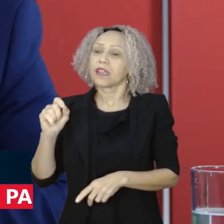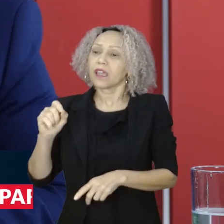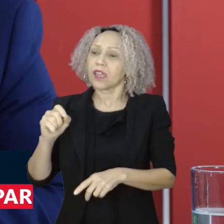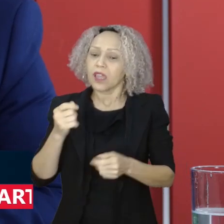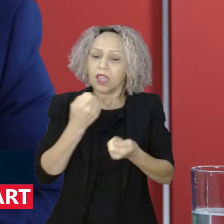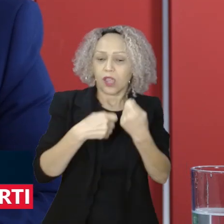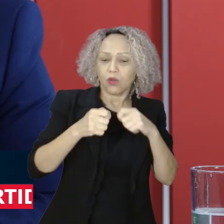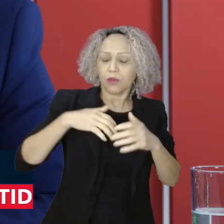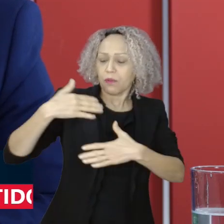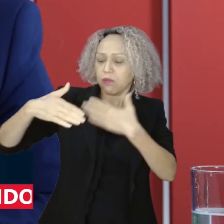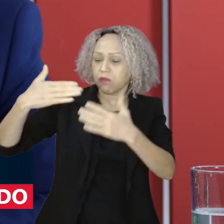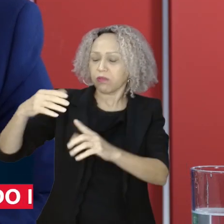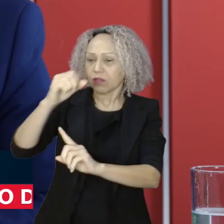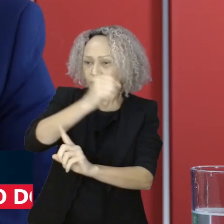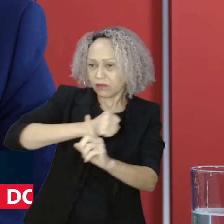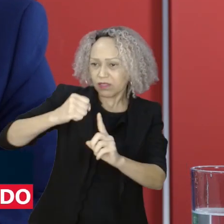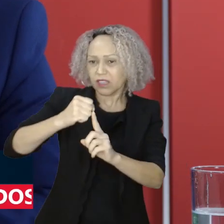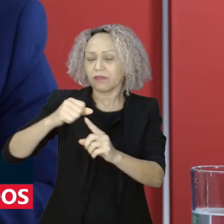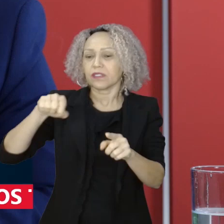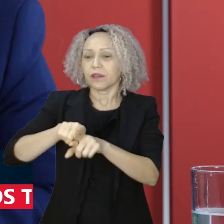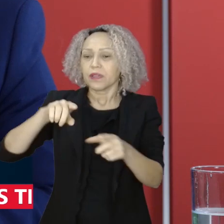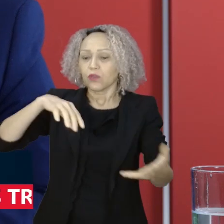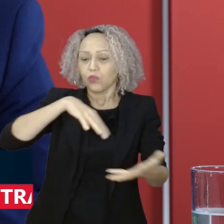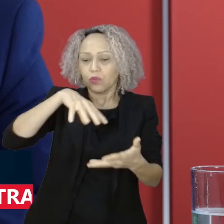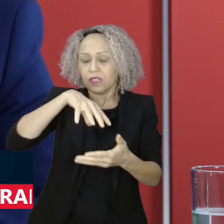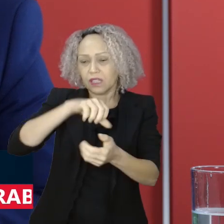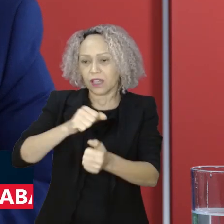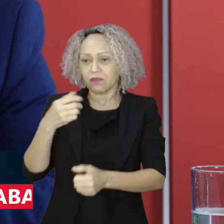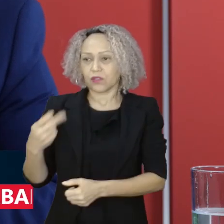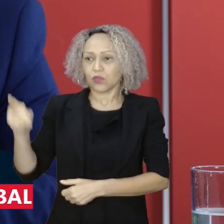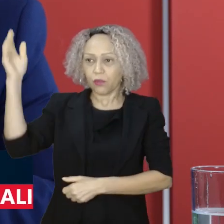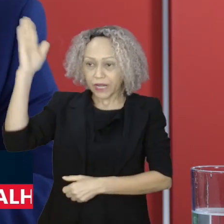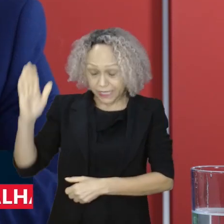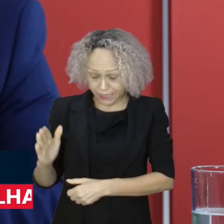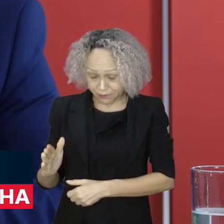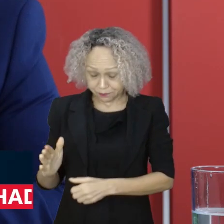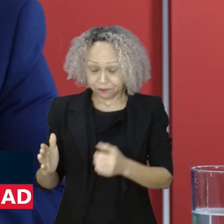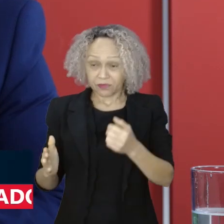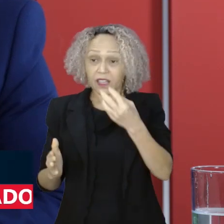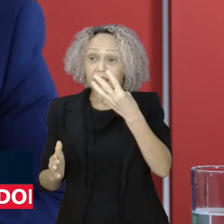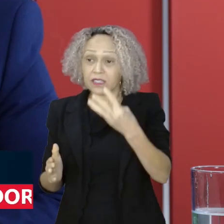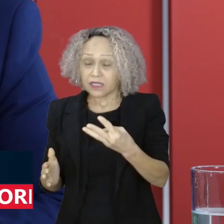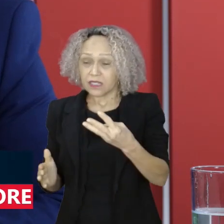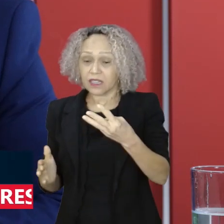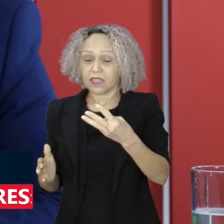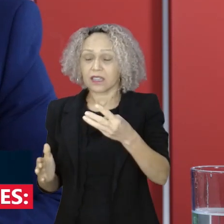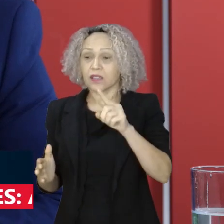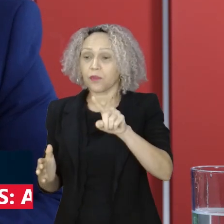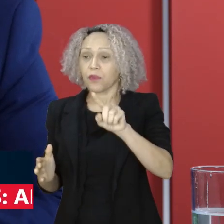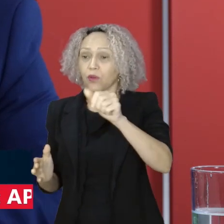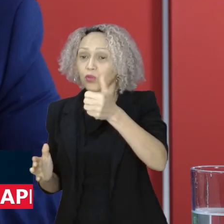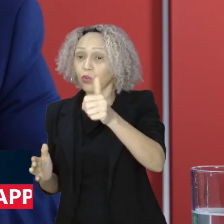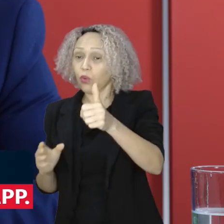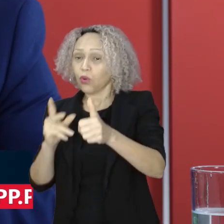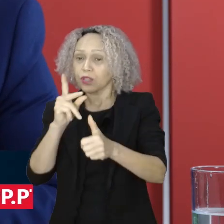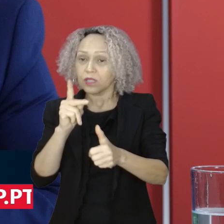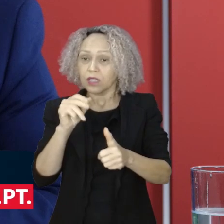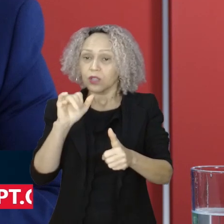econômico, social, sustentável do Brasil. Hoje, a cultura representa 3,11% do PIB brasileiro